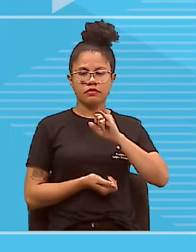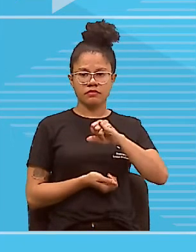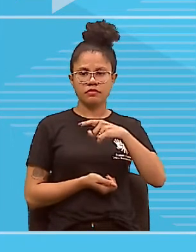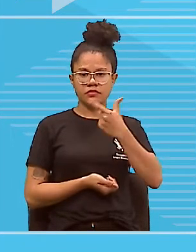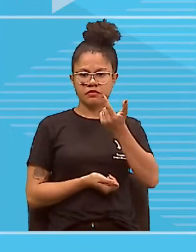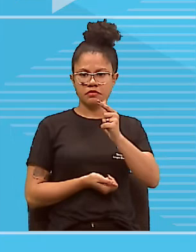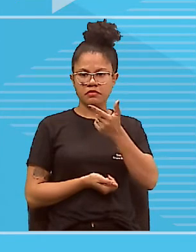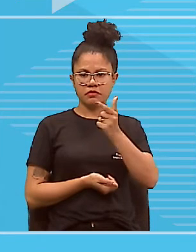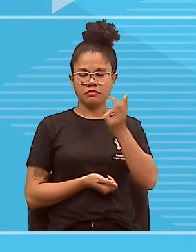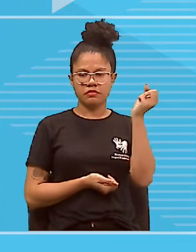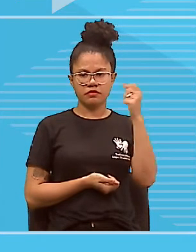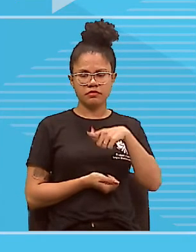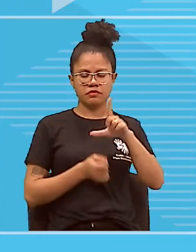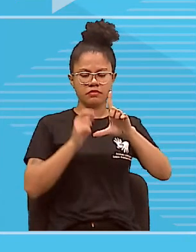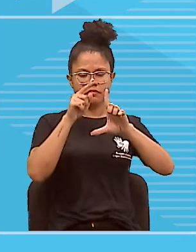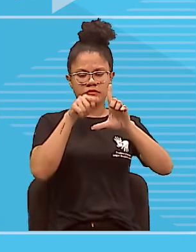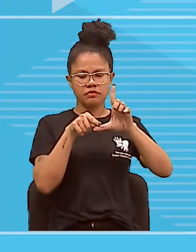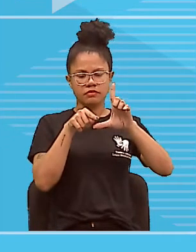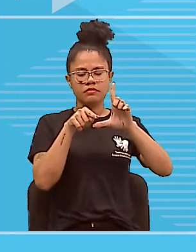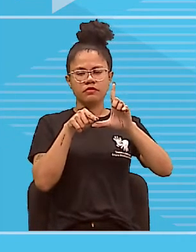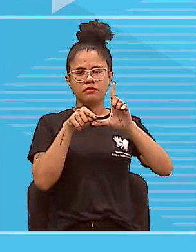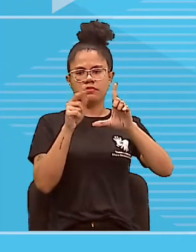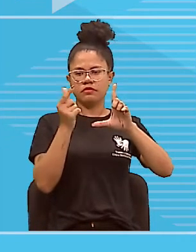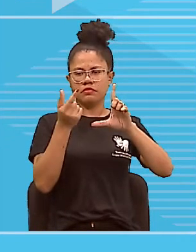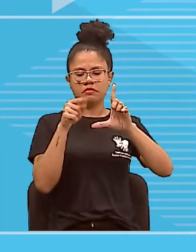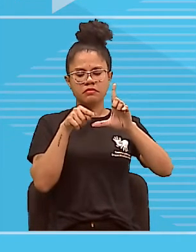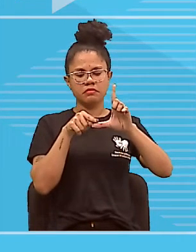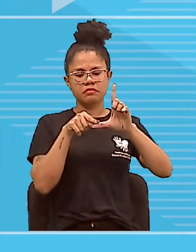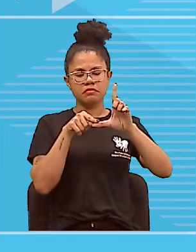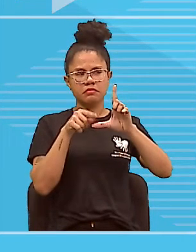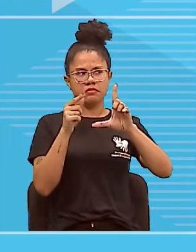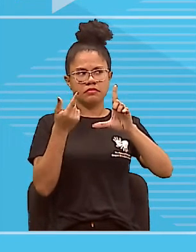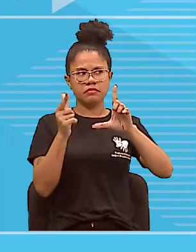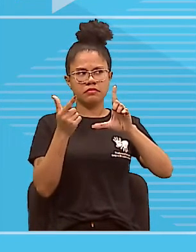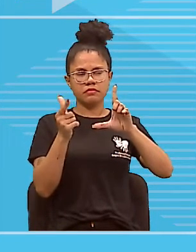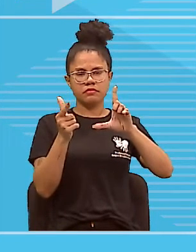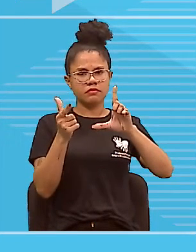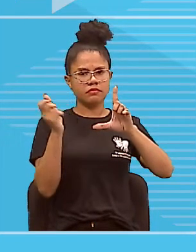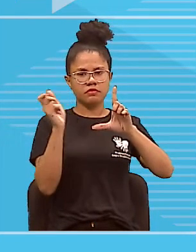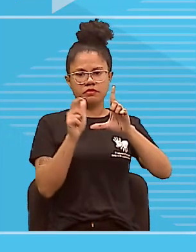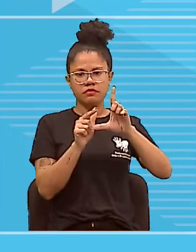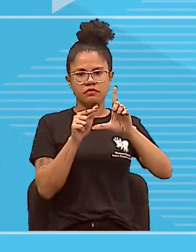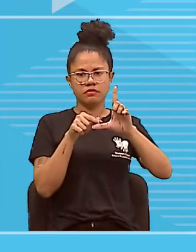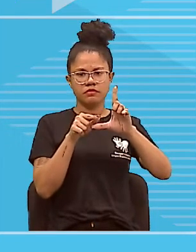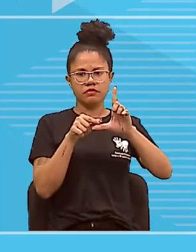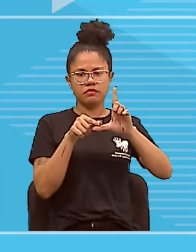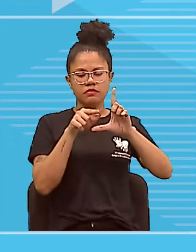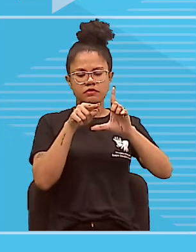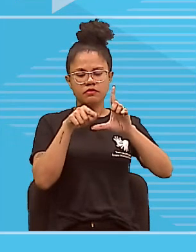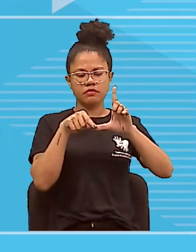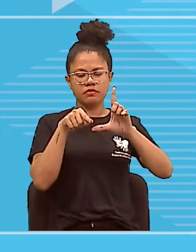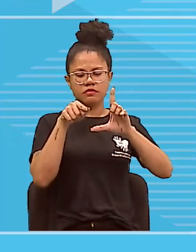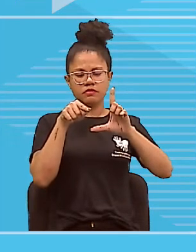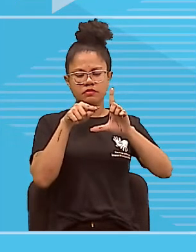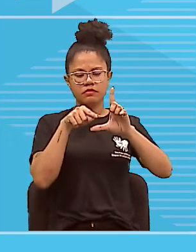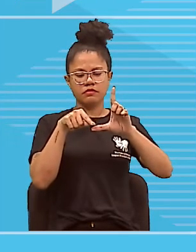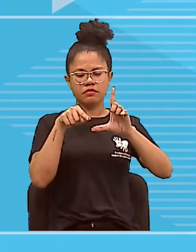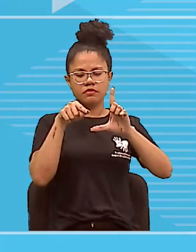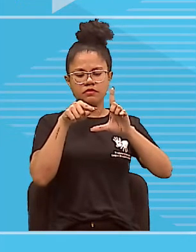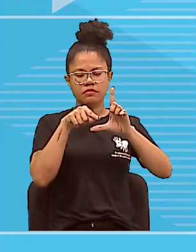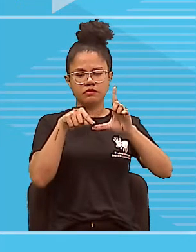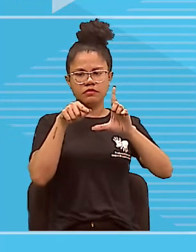numa onda o vale é o ponto de mínimo dela seria como se fosse um buraquinho dessa onda